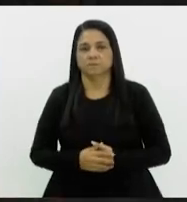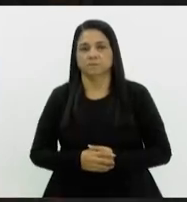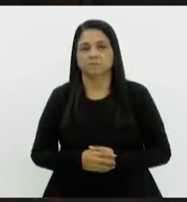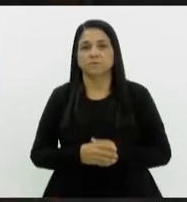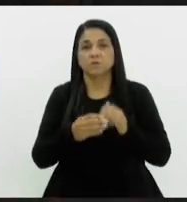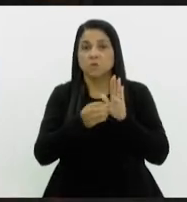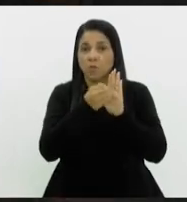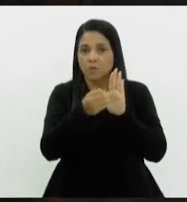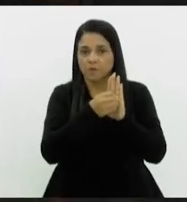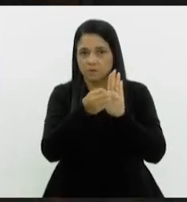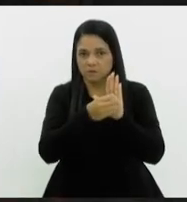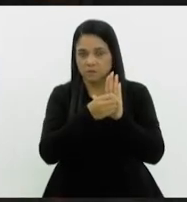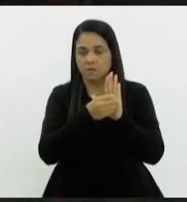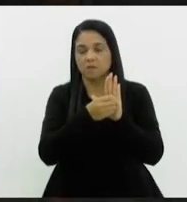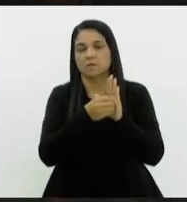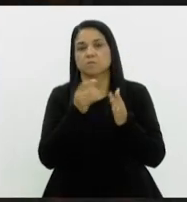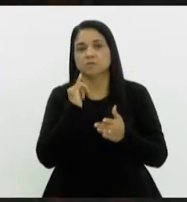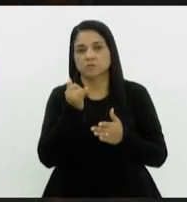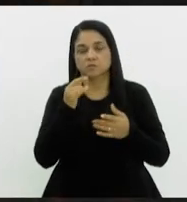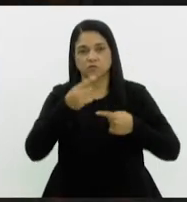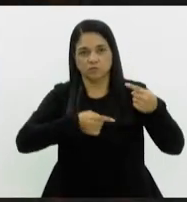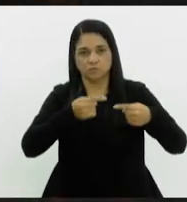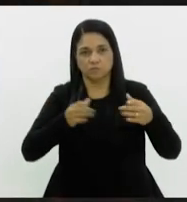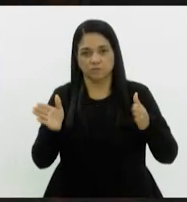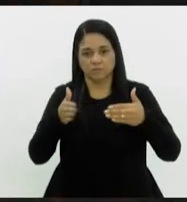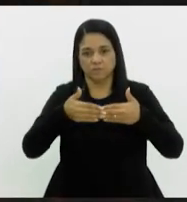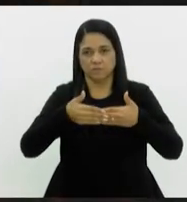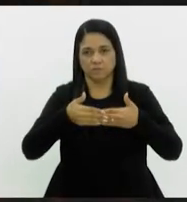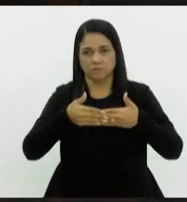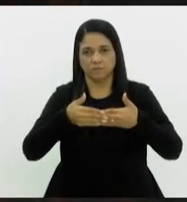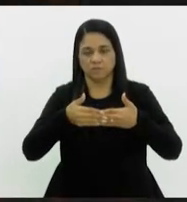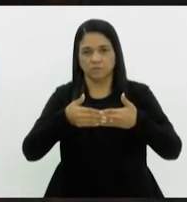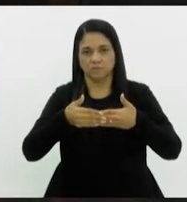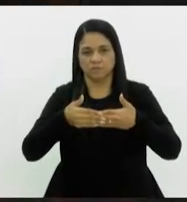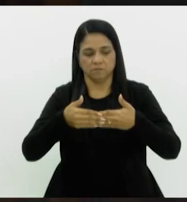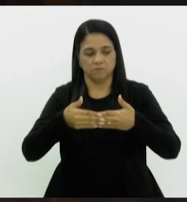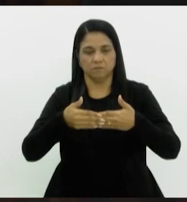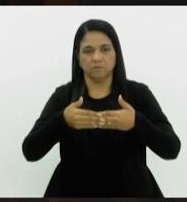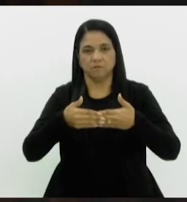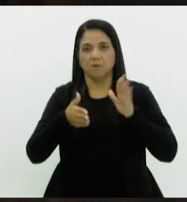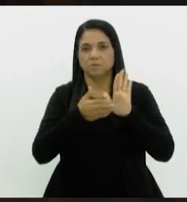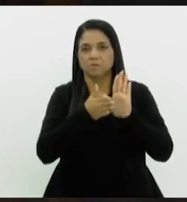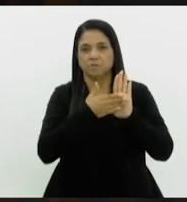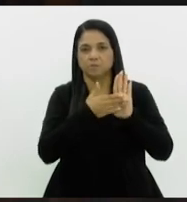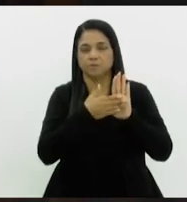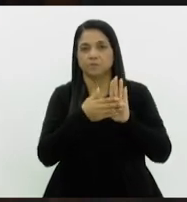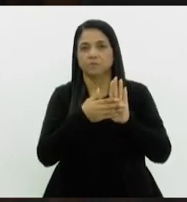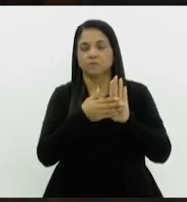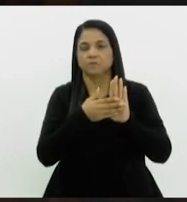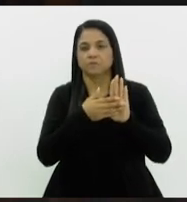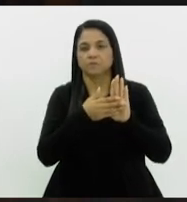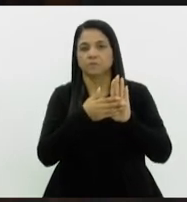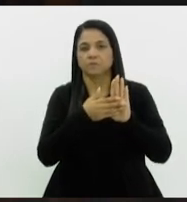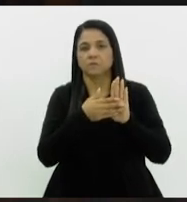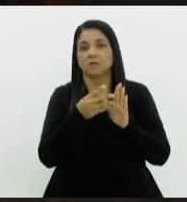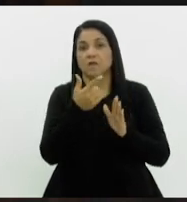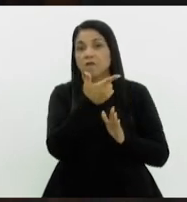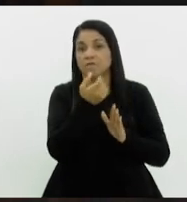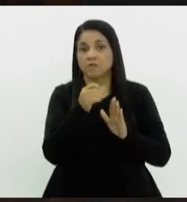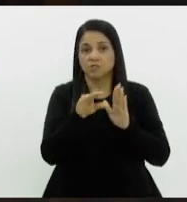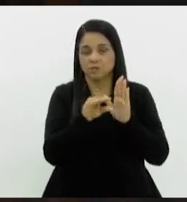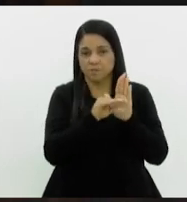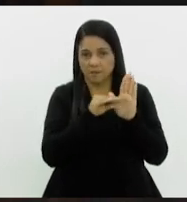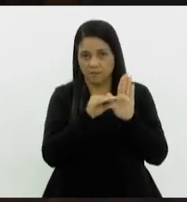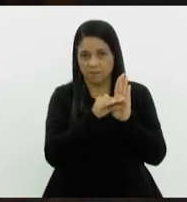Com o parecer emitido em discussão, não havendo quem queira discutir, a discussão, a presente proposta recebeu 20 emendas